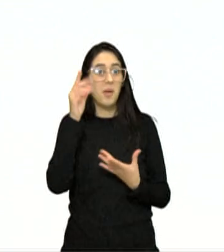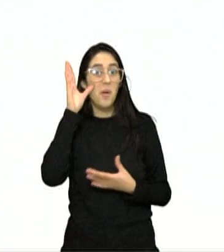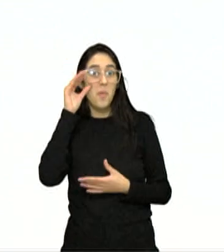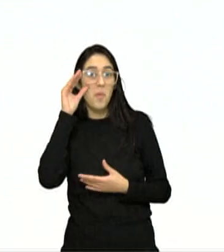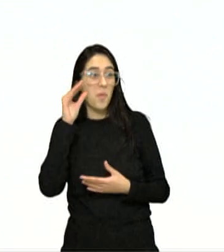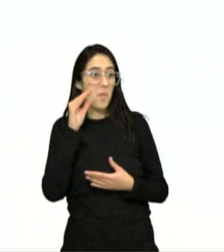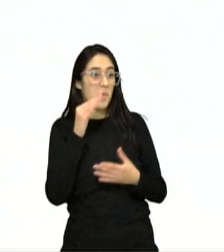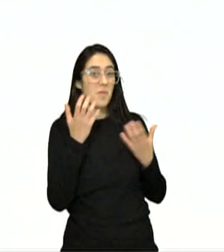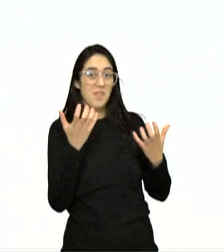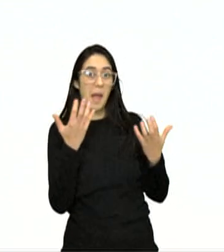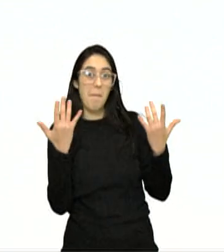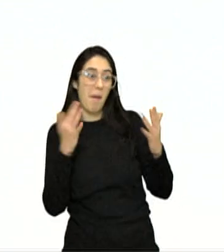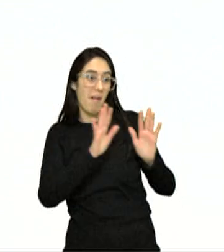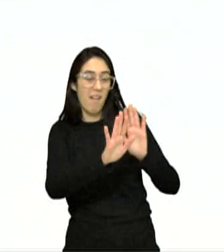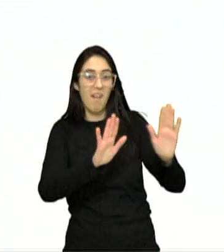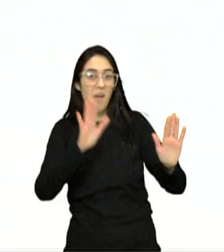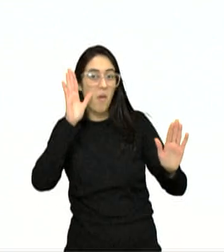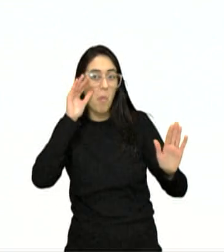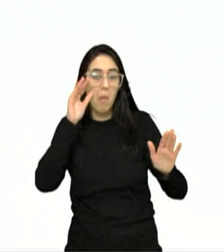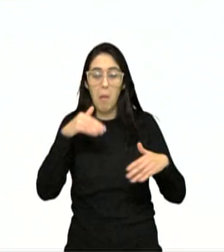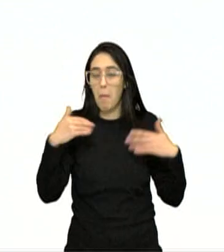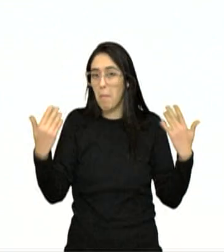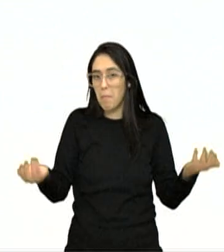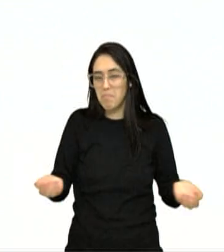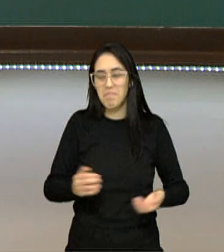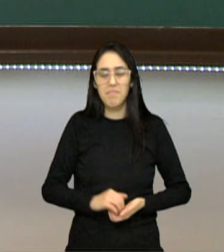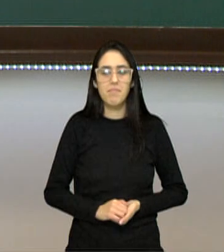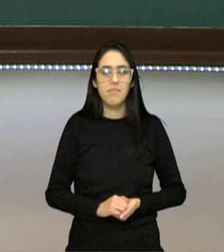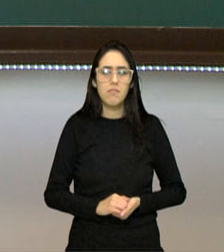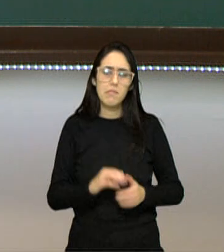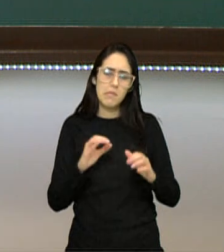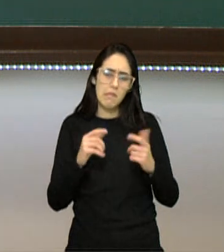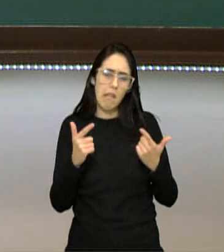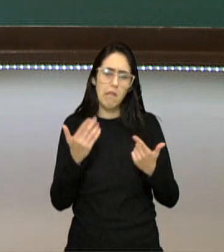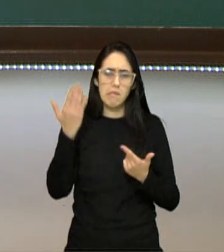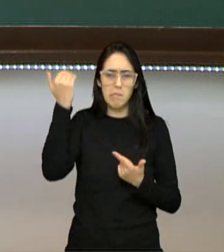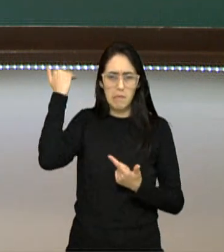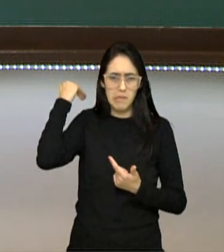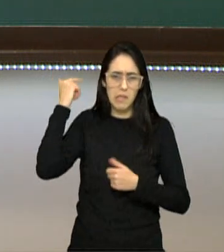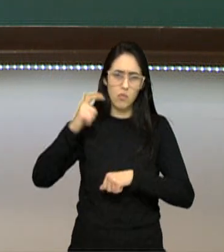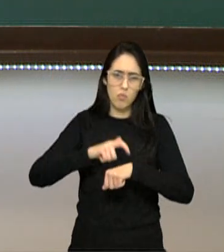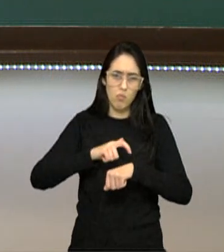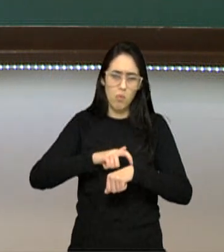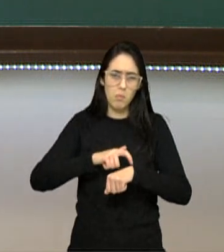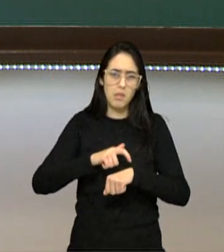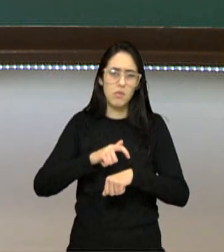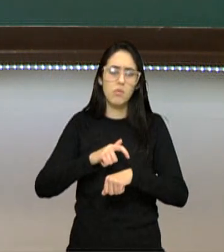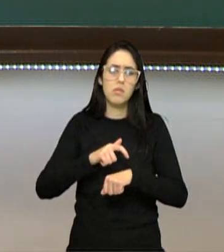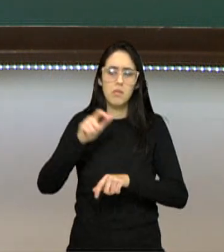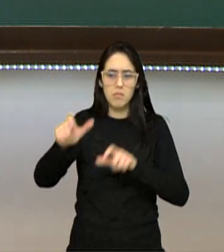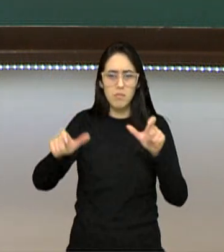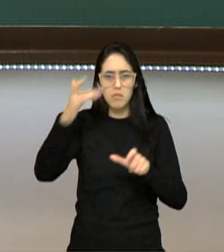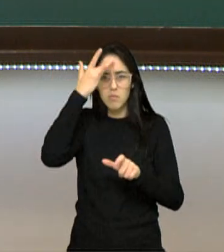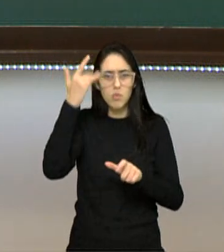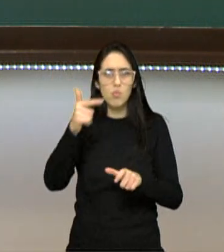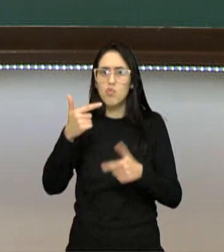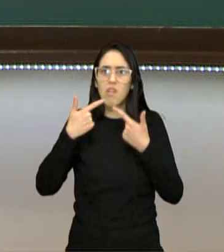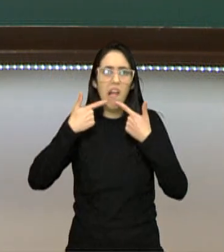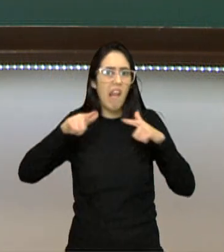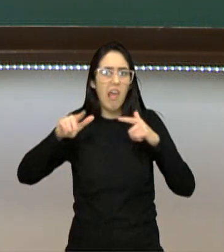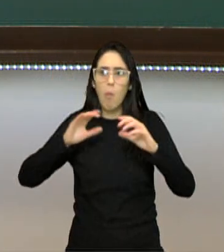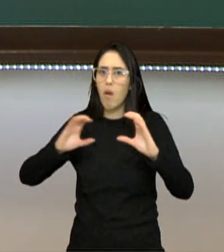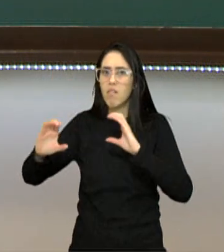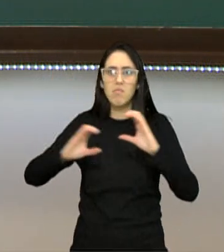registrar aqui as marcas de nossas mãos. Claro que naquele momento o homem não tinha nem a língua codificada, o homem